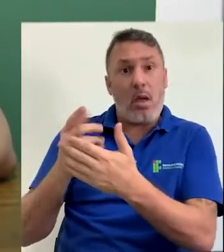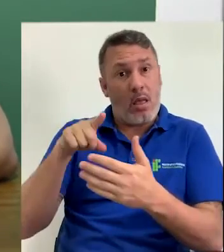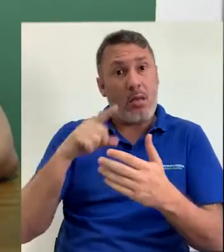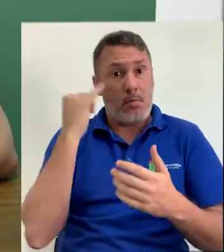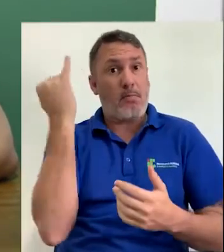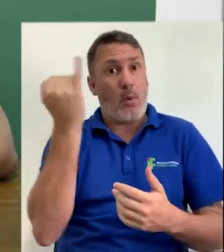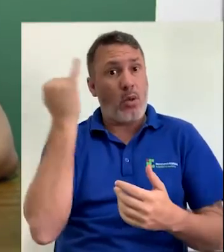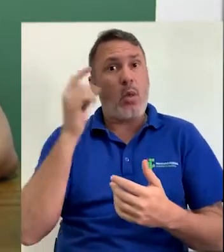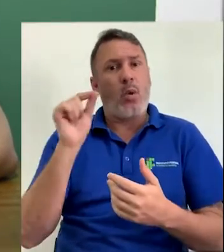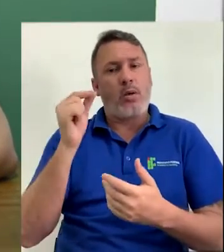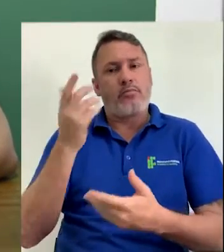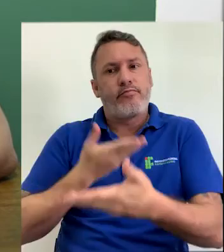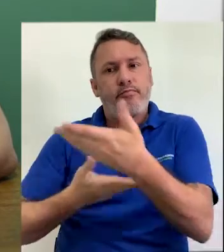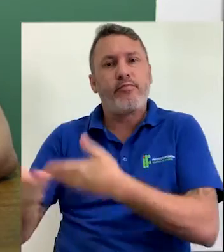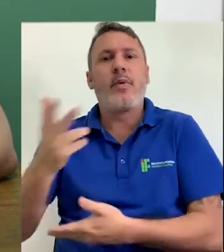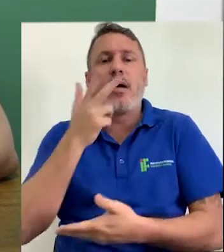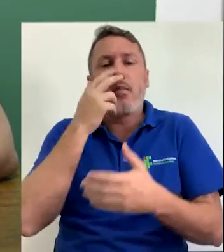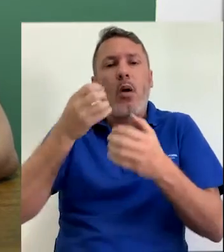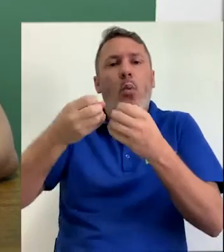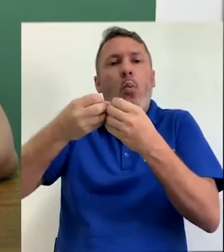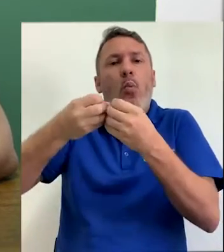essa relação de reciprocidade.